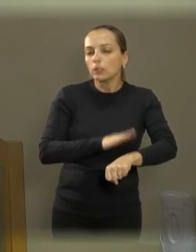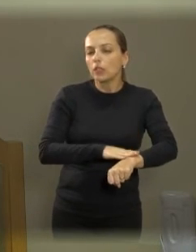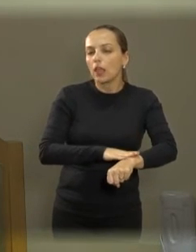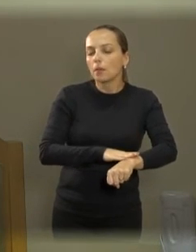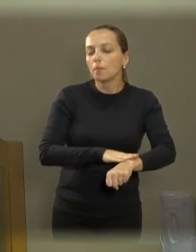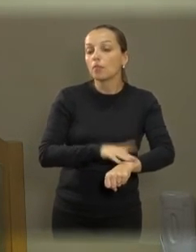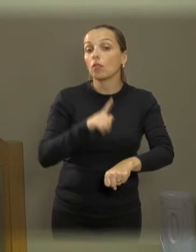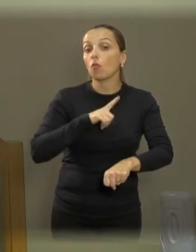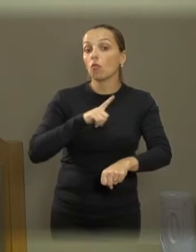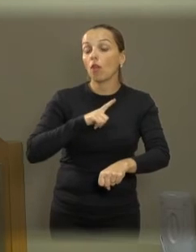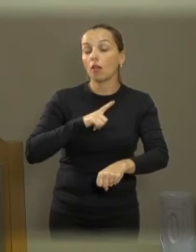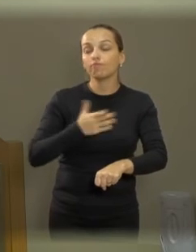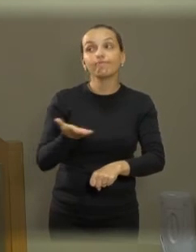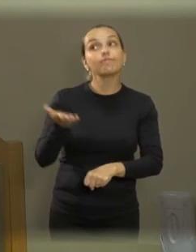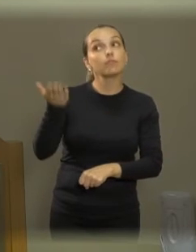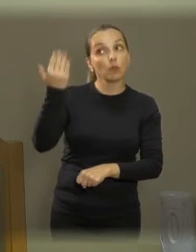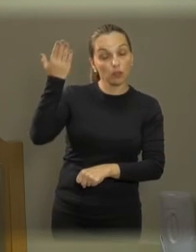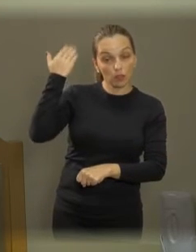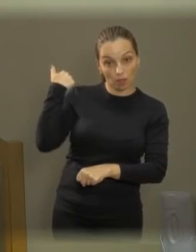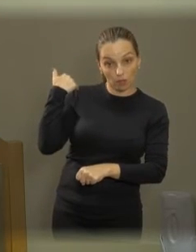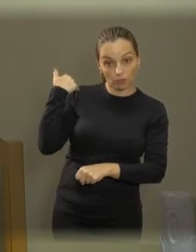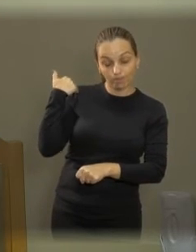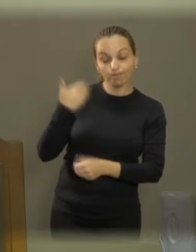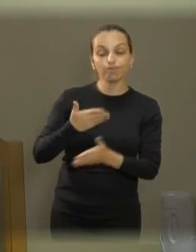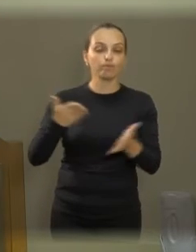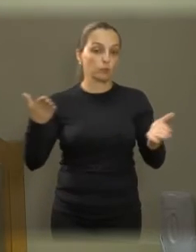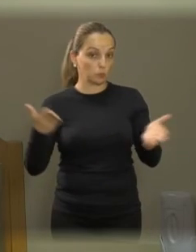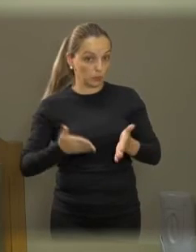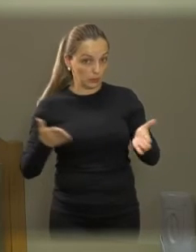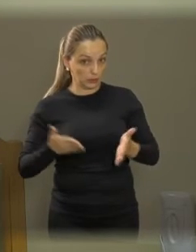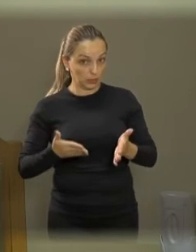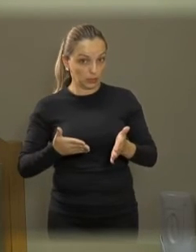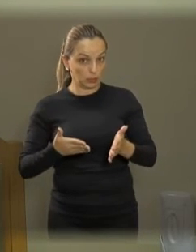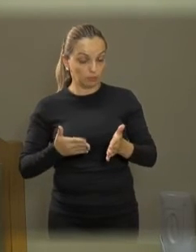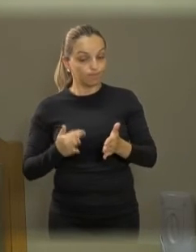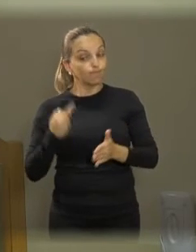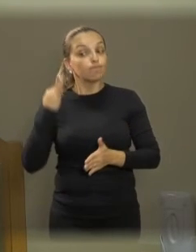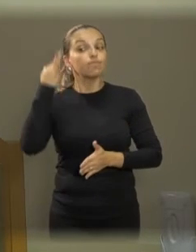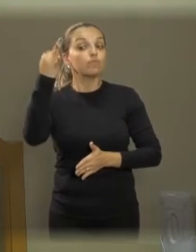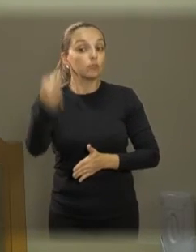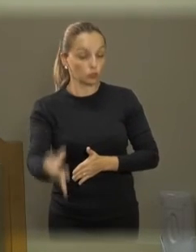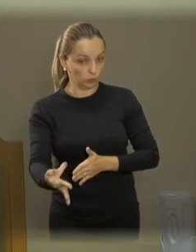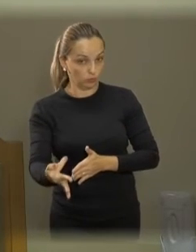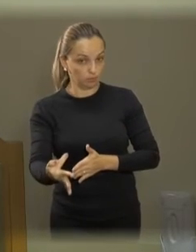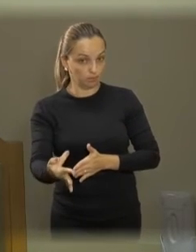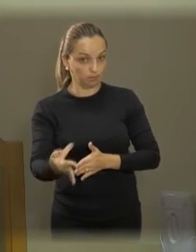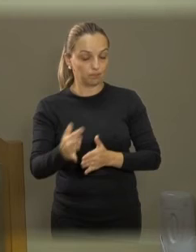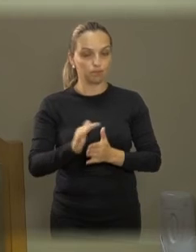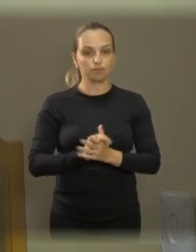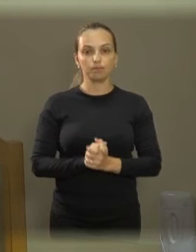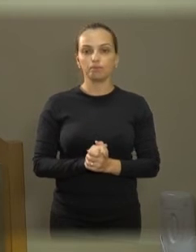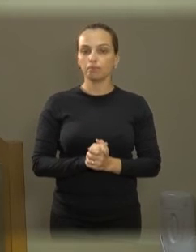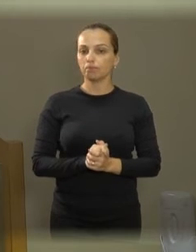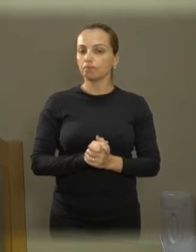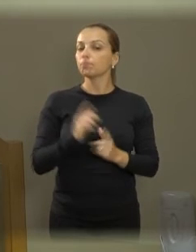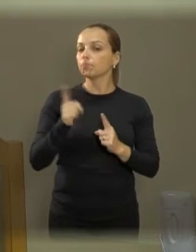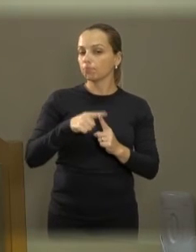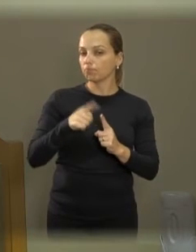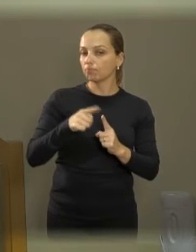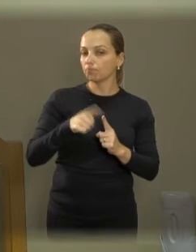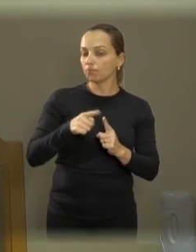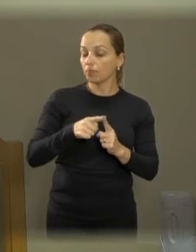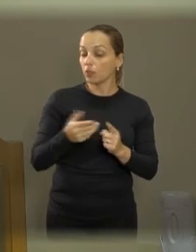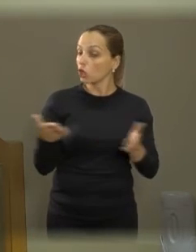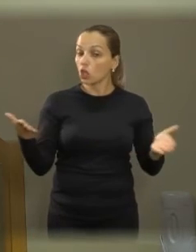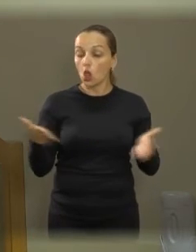passado, tempo presente e tempo futuro. O tempo presente